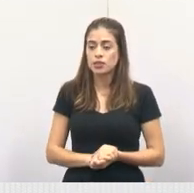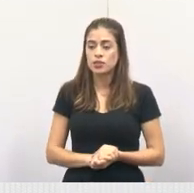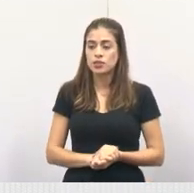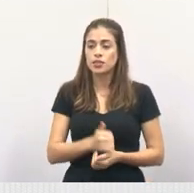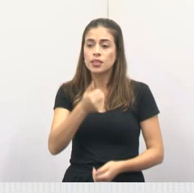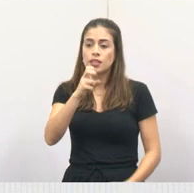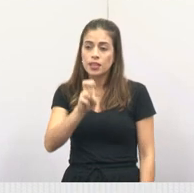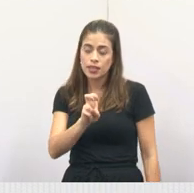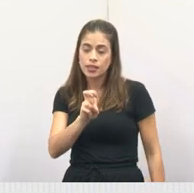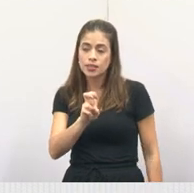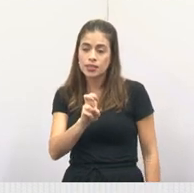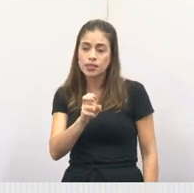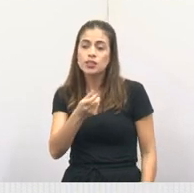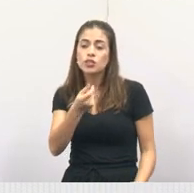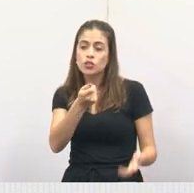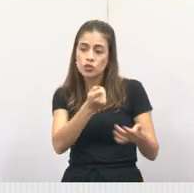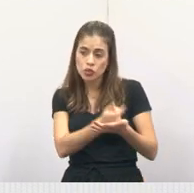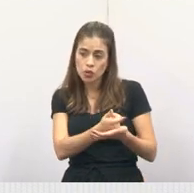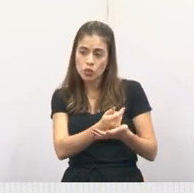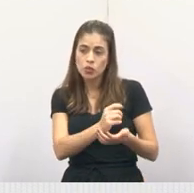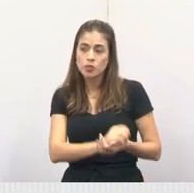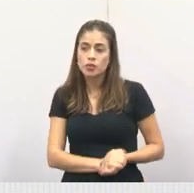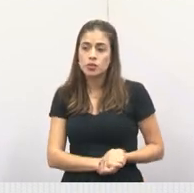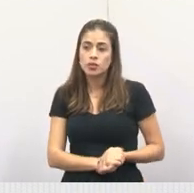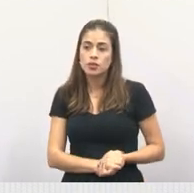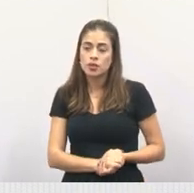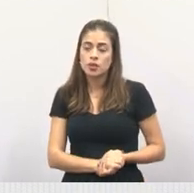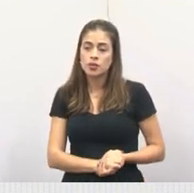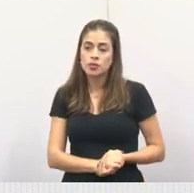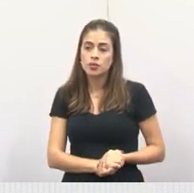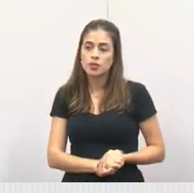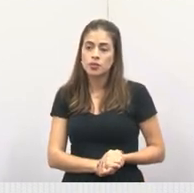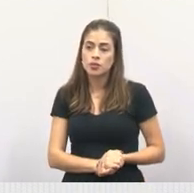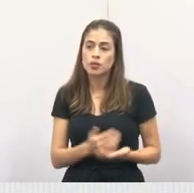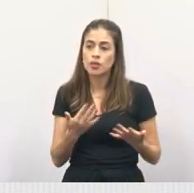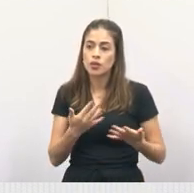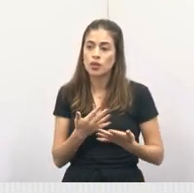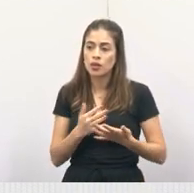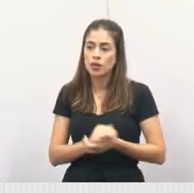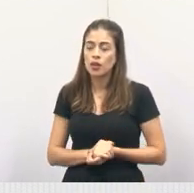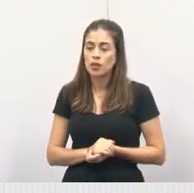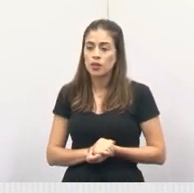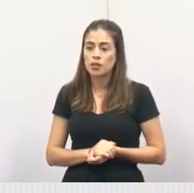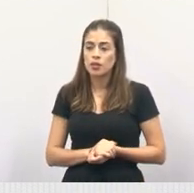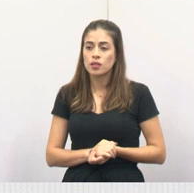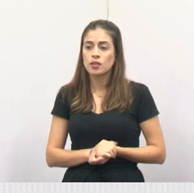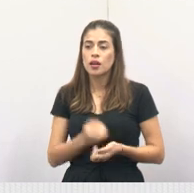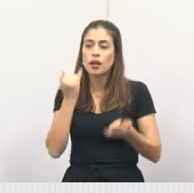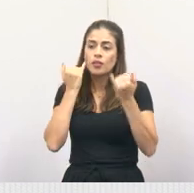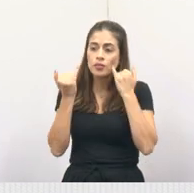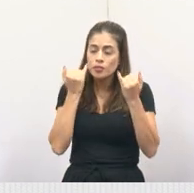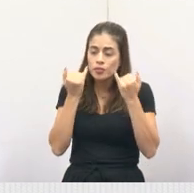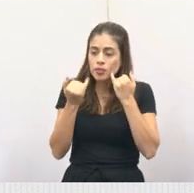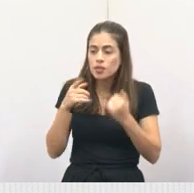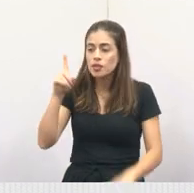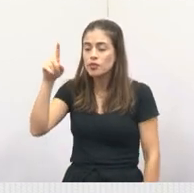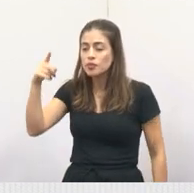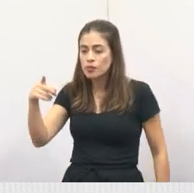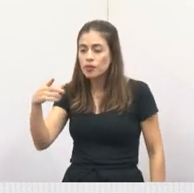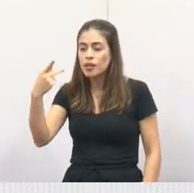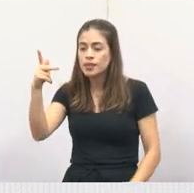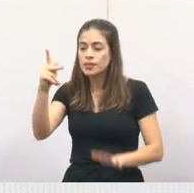65 anos de idade e 15 de contribuição são essas informações do seu direito hoje